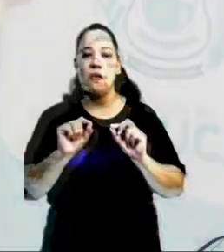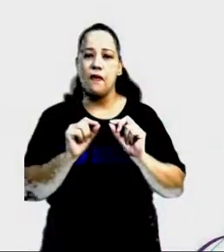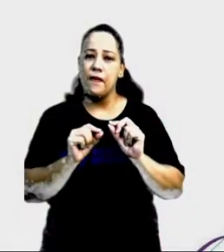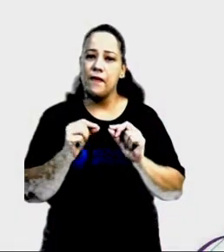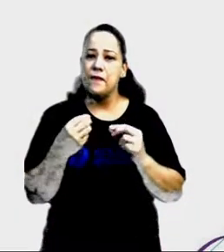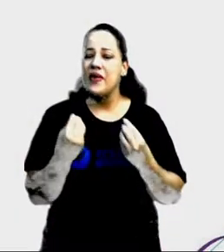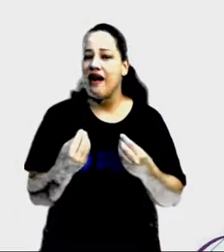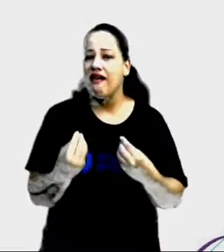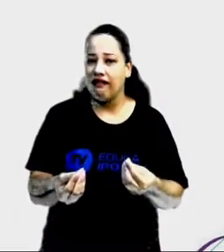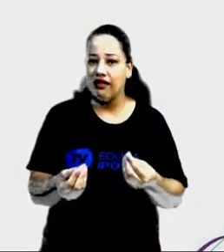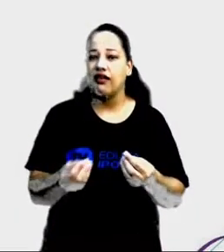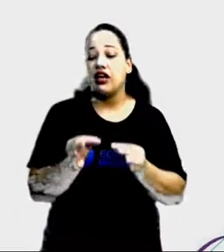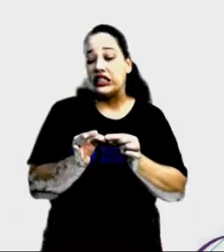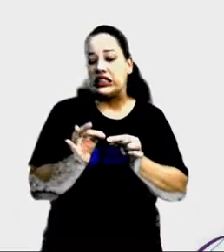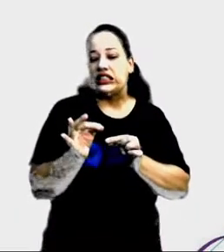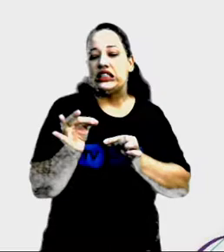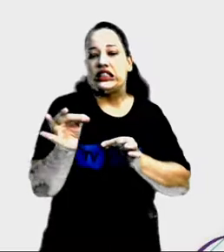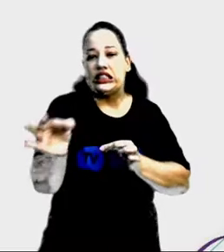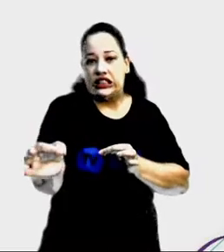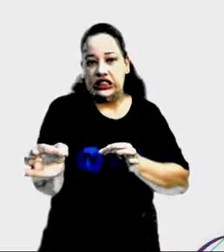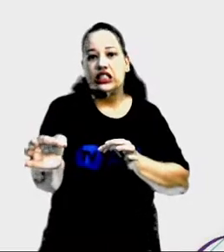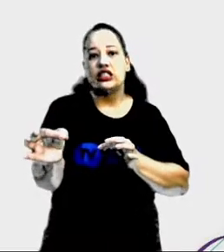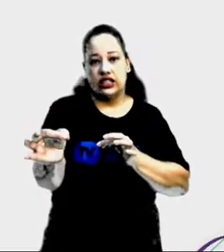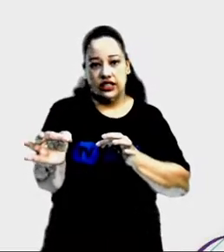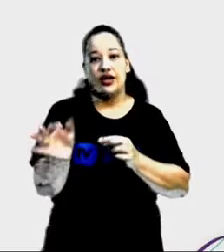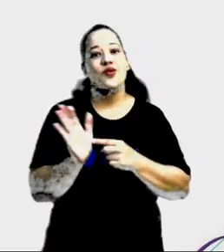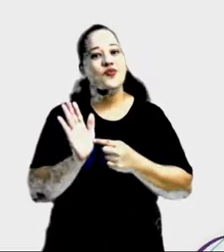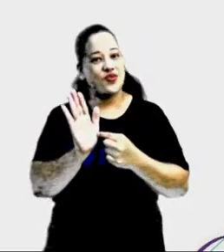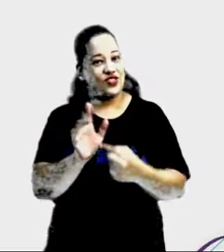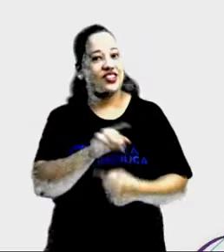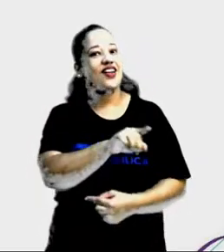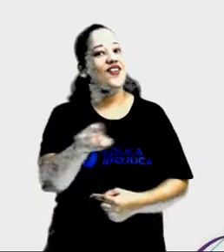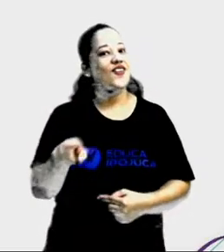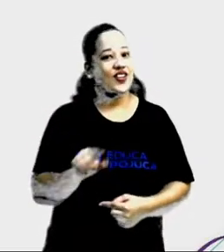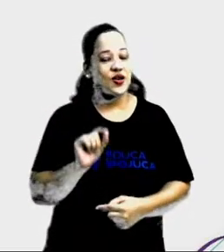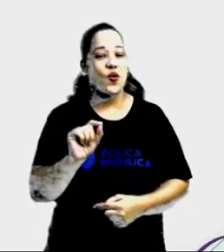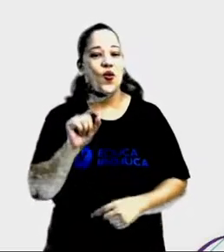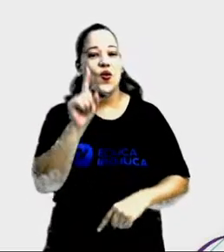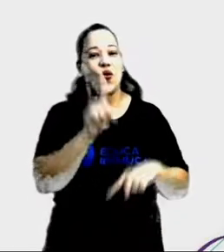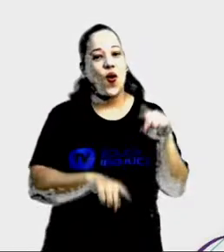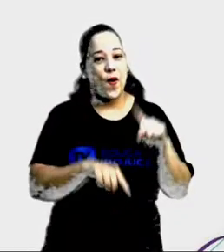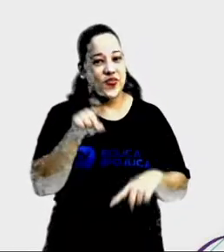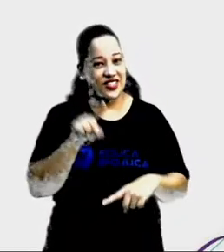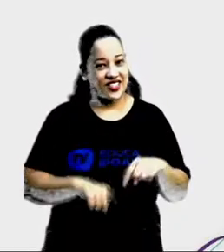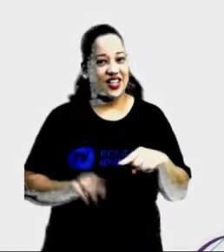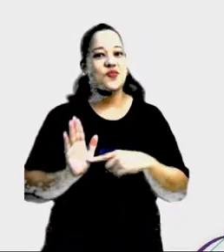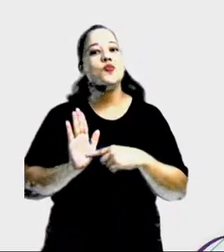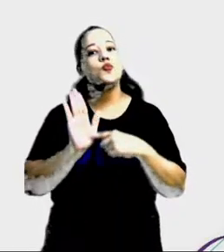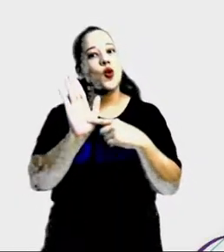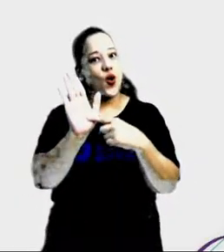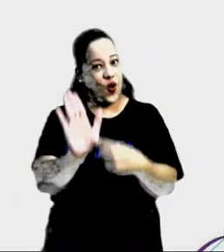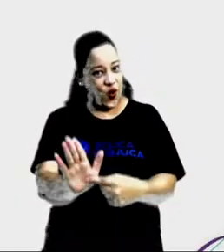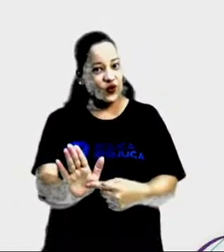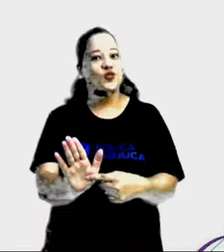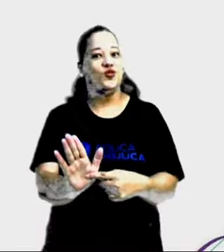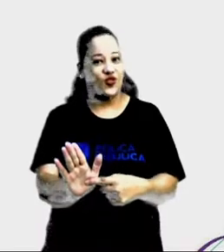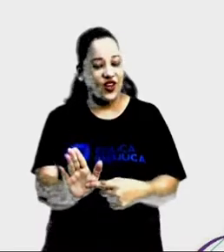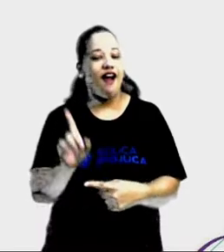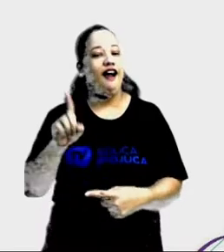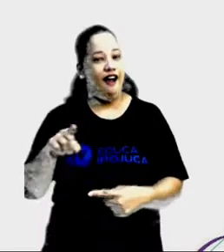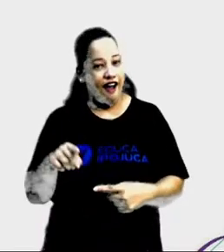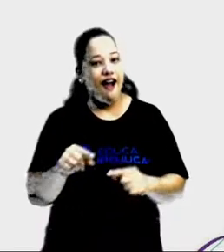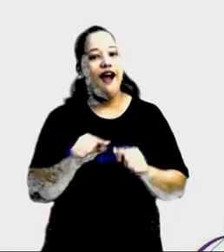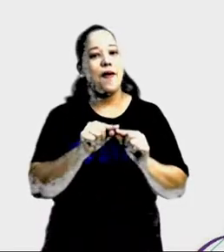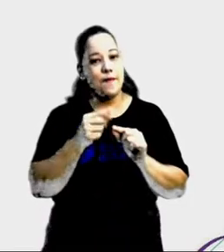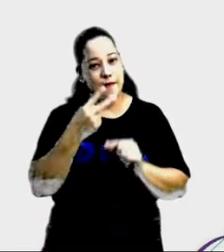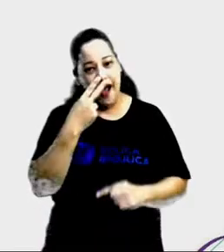medir distância. E eu trouxe aqui para vocês um objeto que representa muito bem essa reta